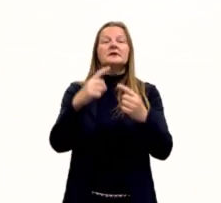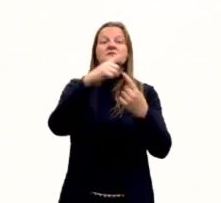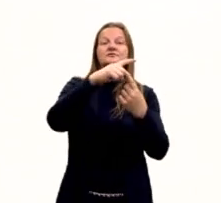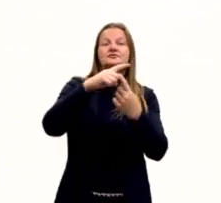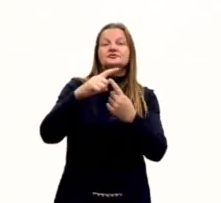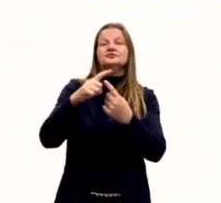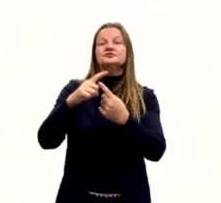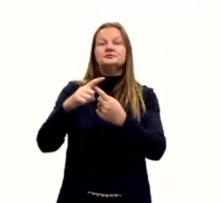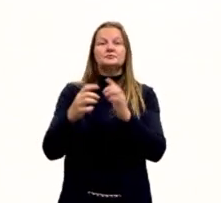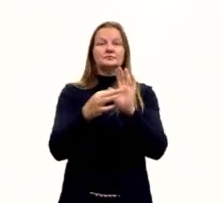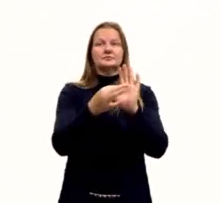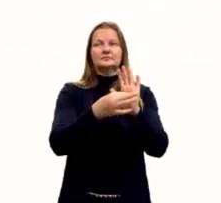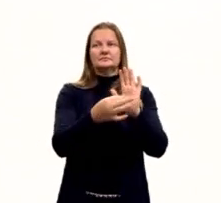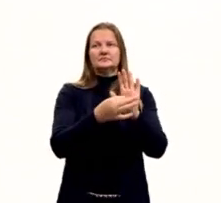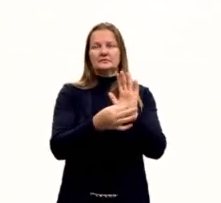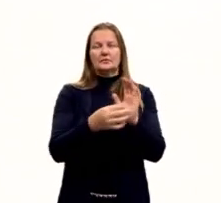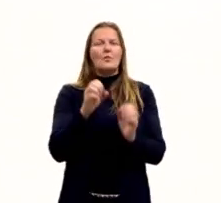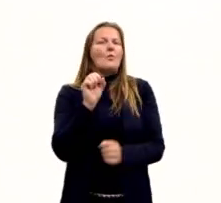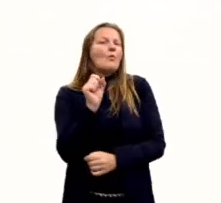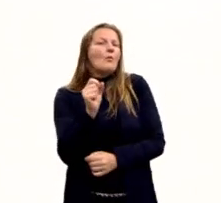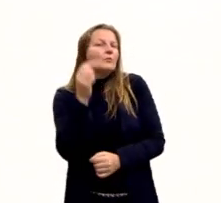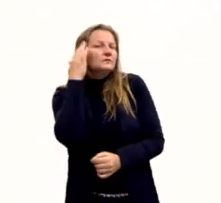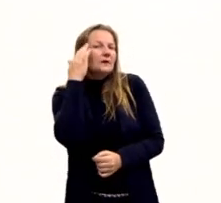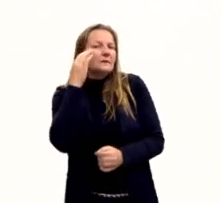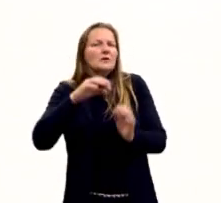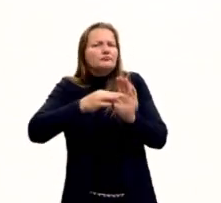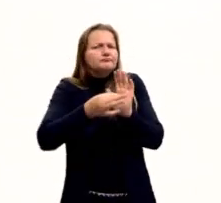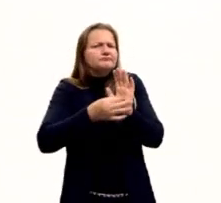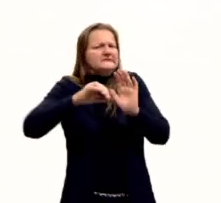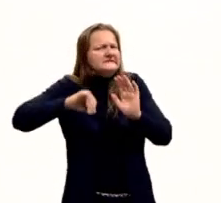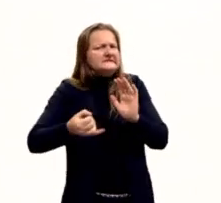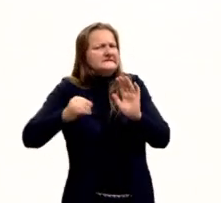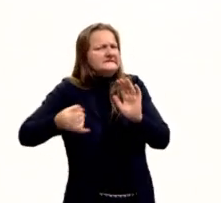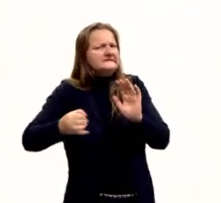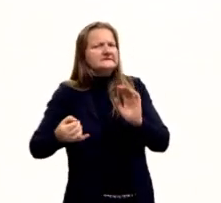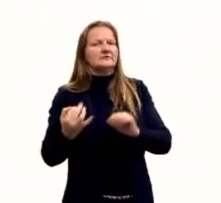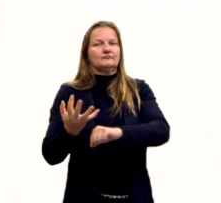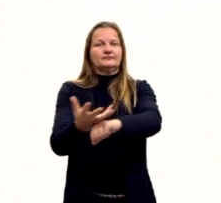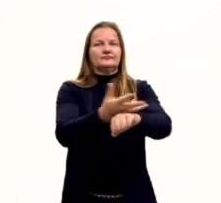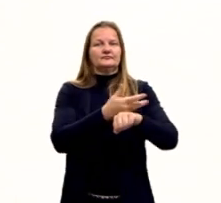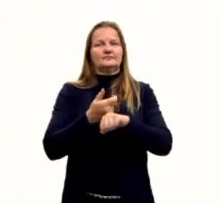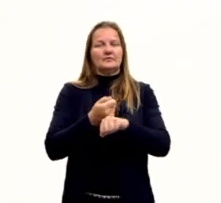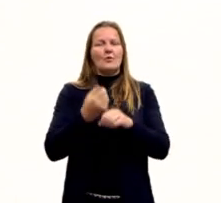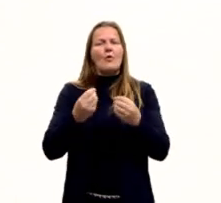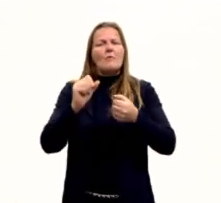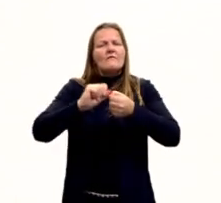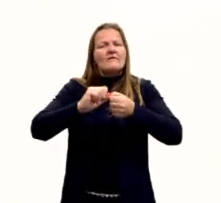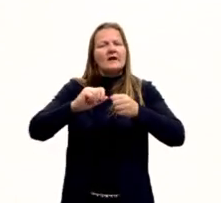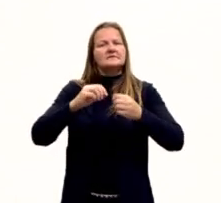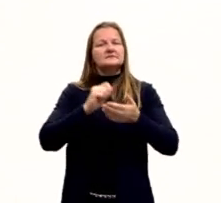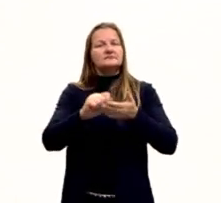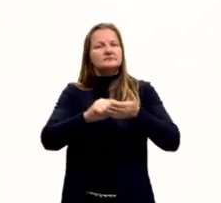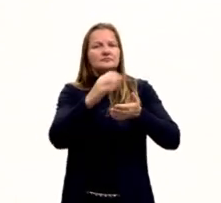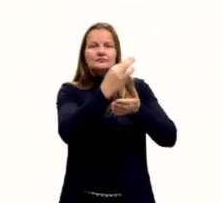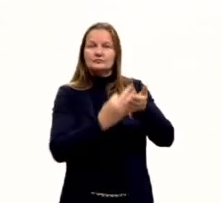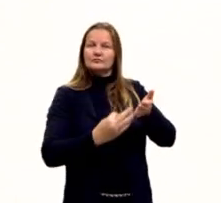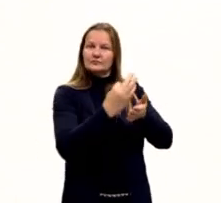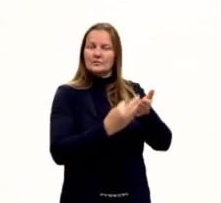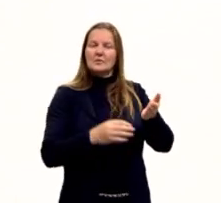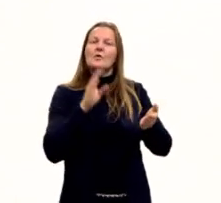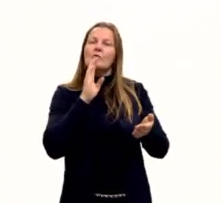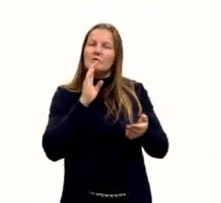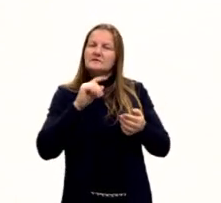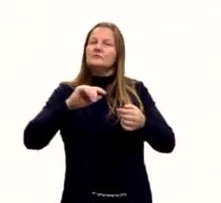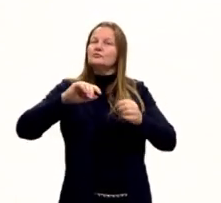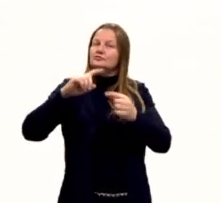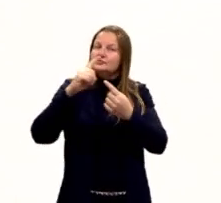tipos de argumentos se a gente sabe que era comentar e convencer o outro como é que eu faço isso de maneira produtiva conhecendo